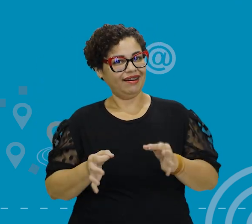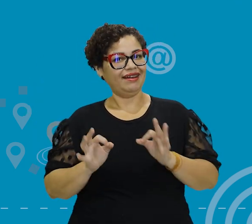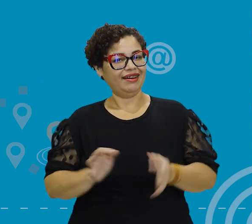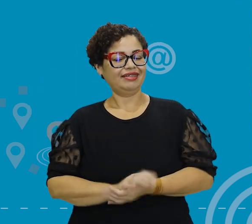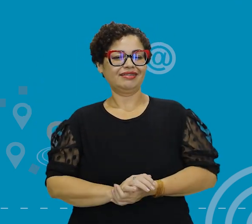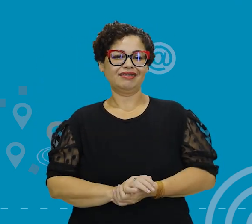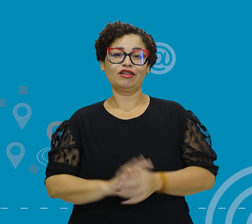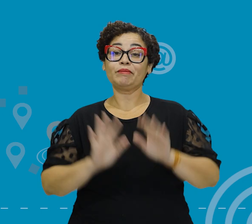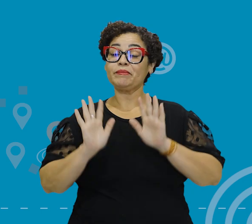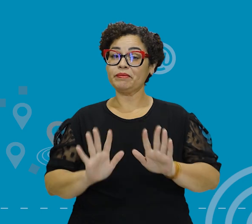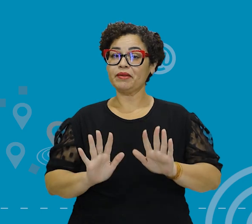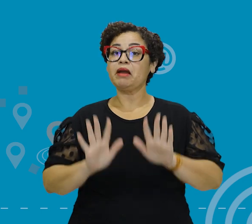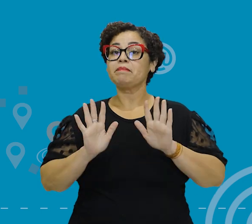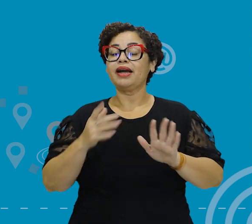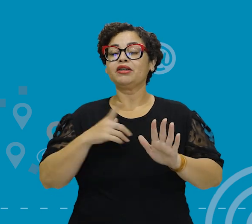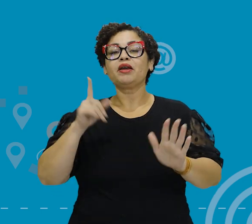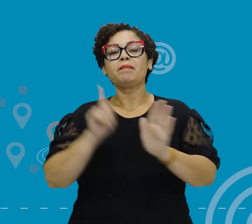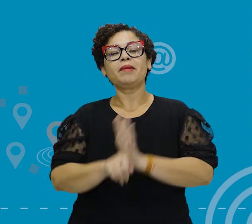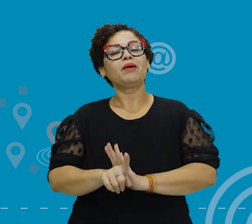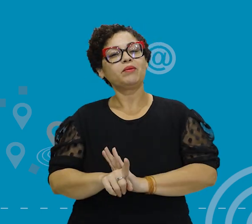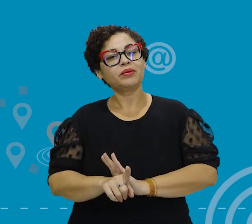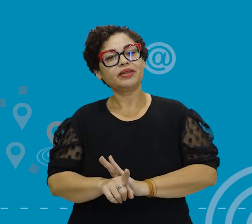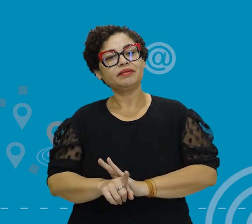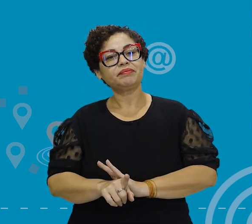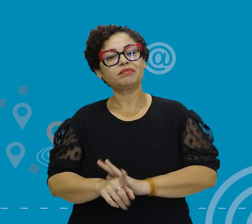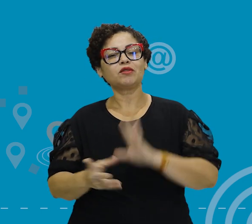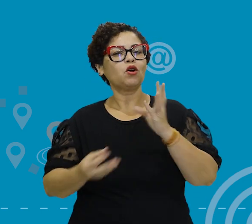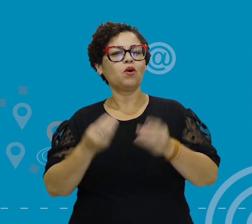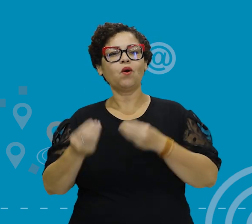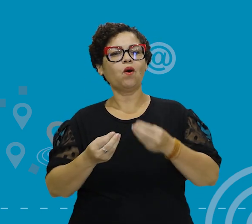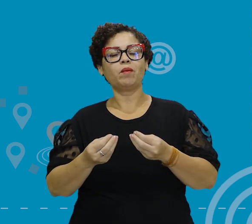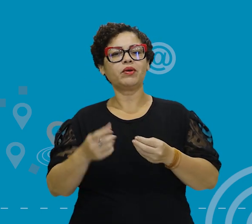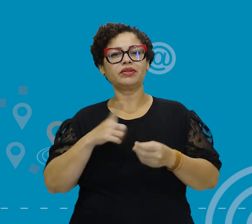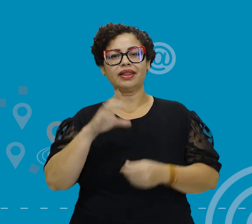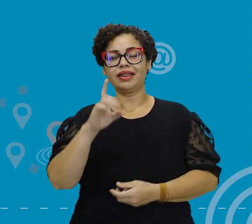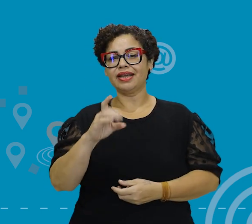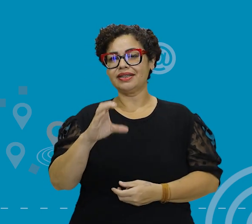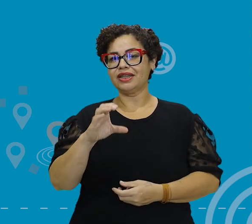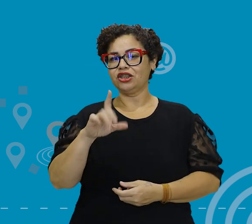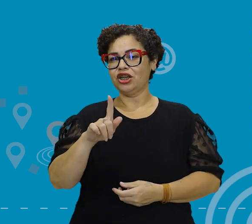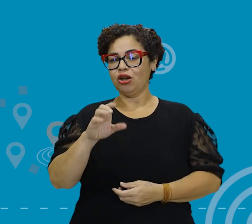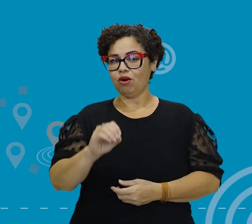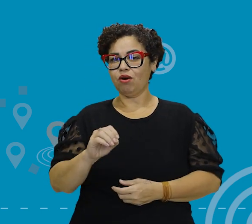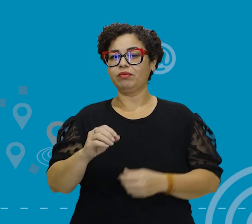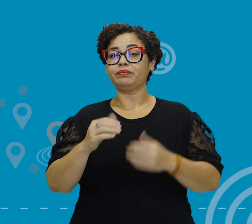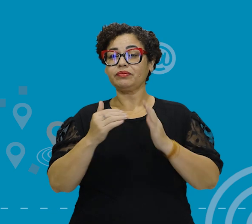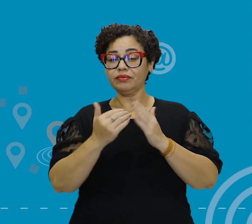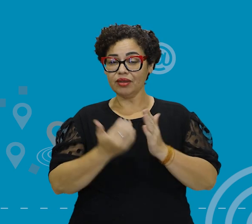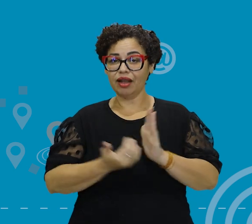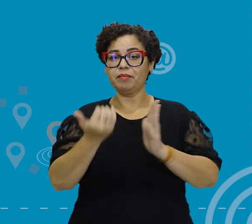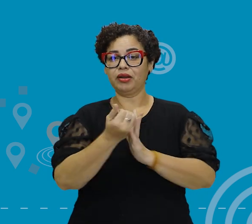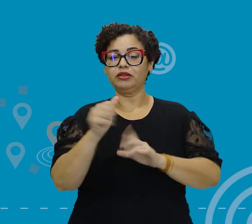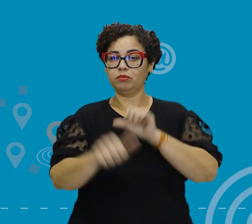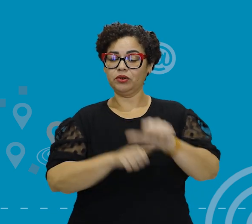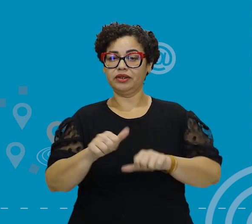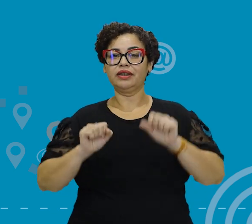mesmo? Mas eu tenho uma pergunta. Com a implantação do DCGO ampliado e as mudanças na